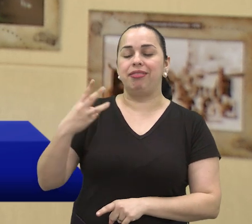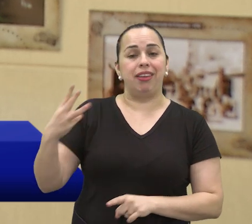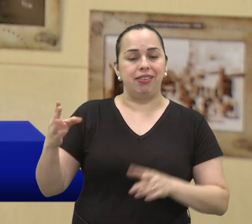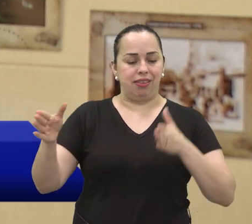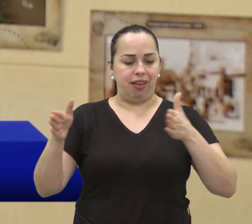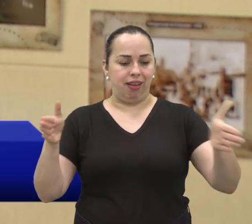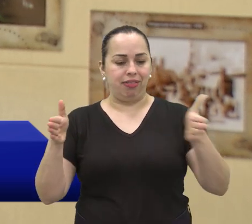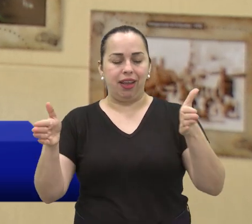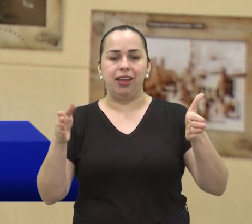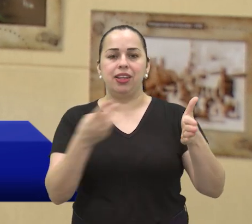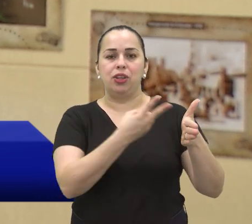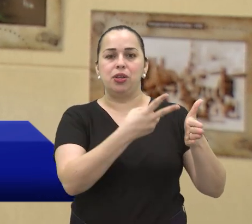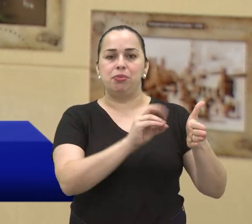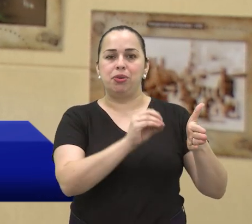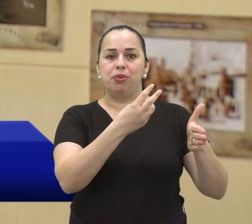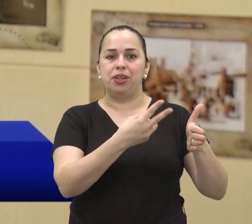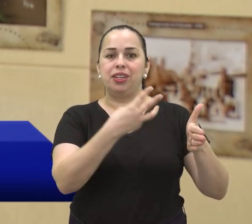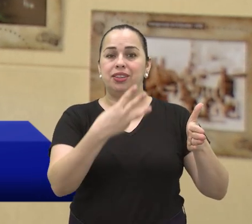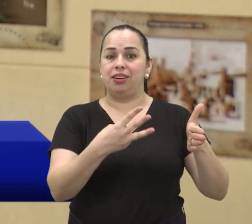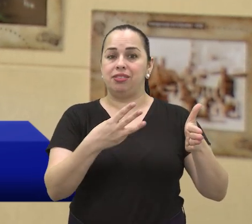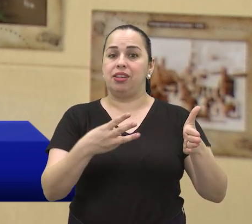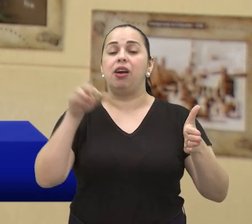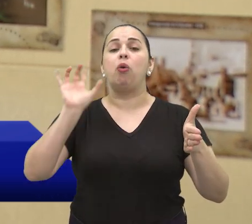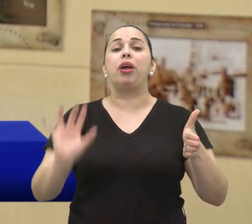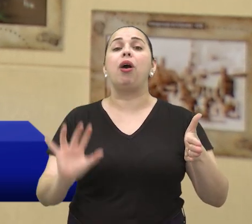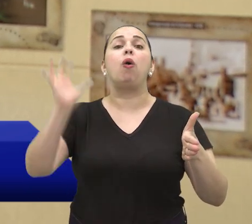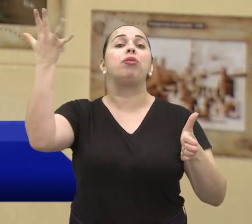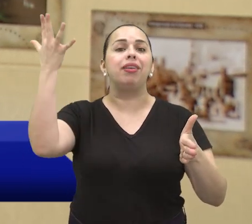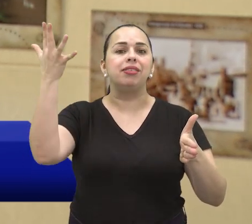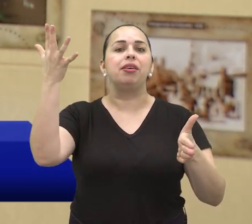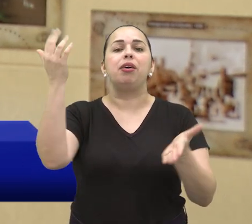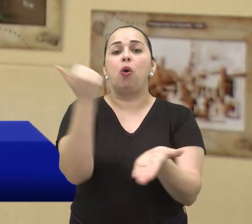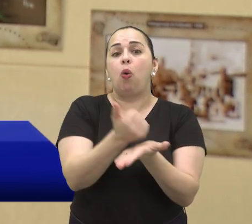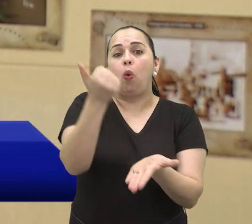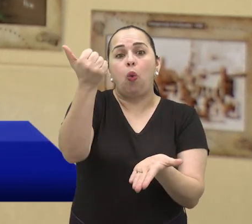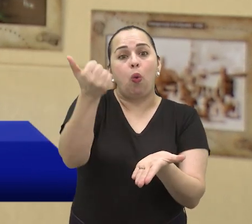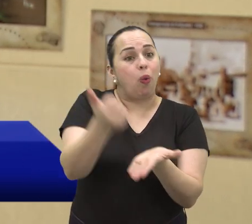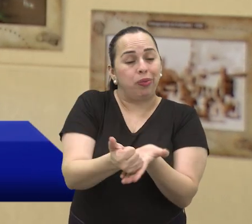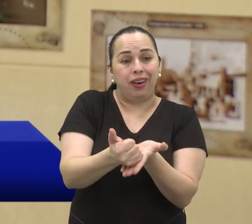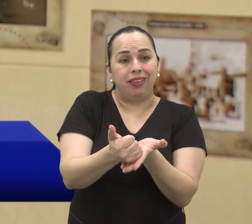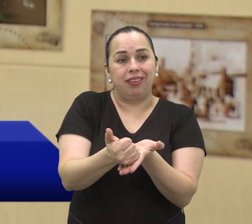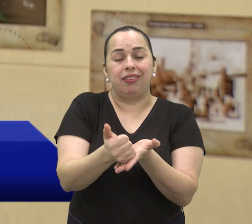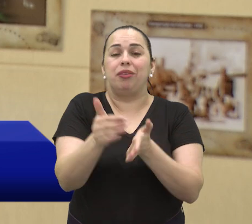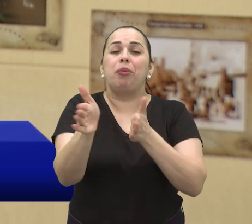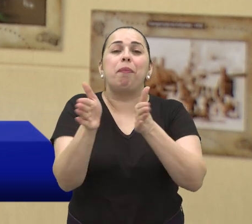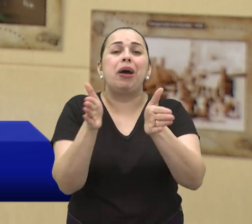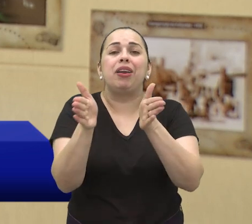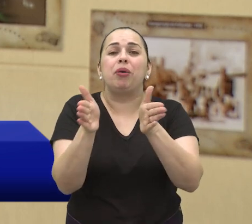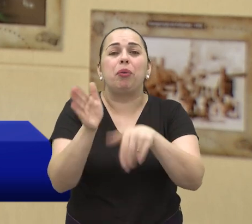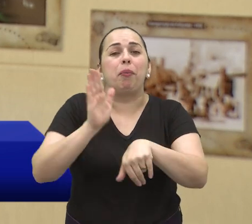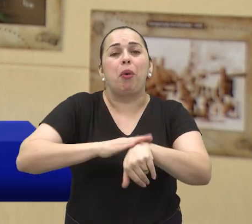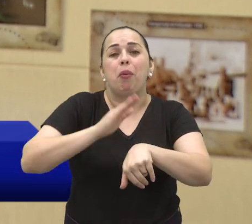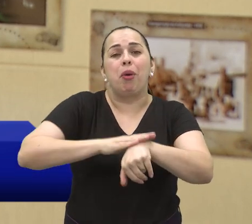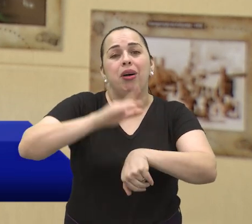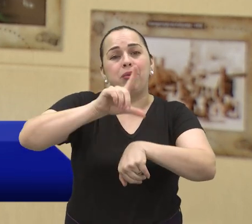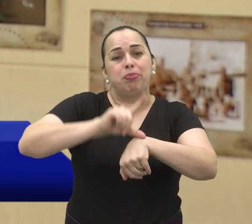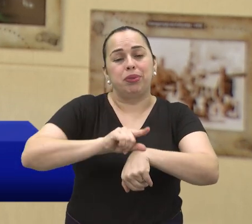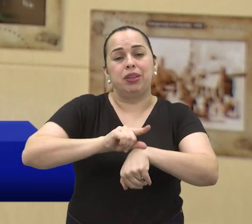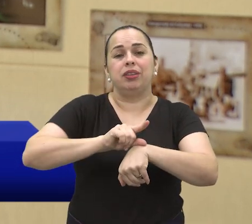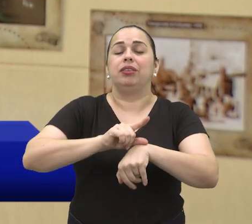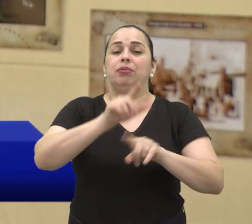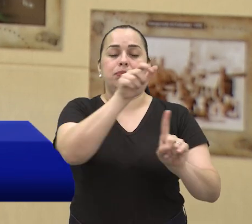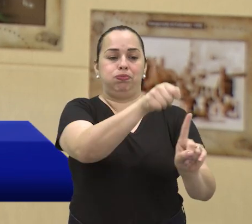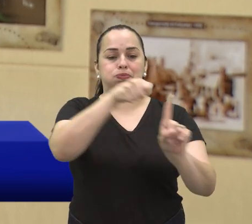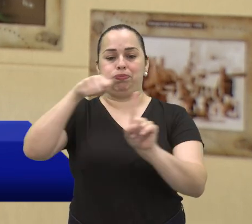número de professores contratados de forma temporária, ou seja, contratados pela necessidade, né? Para não deixar faltar nas